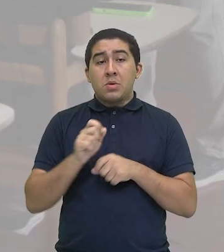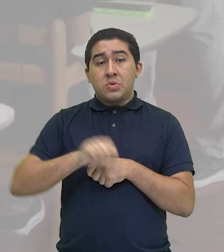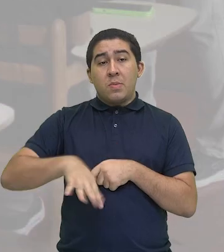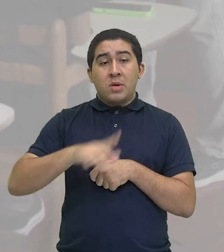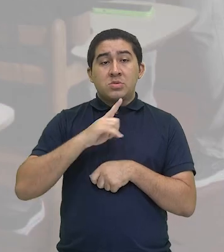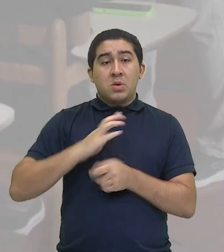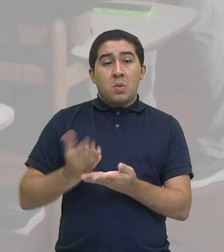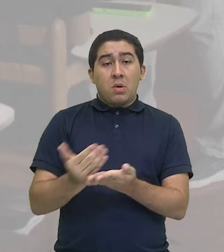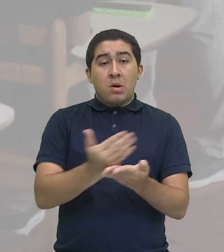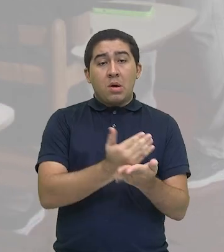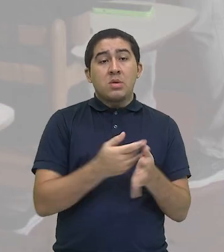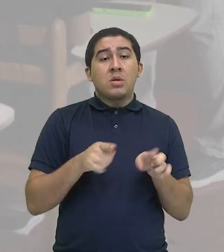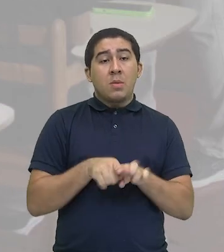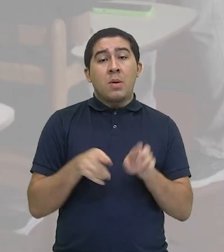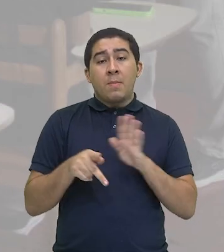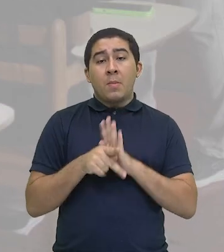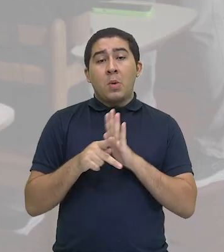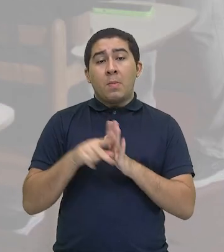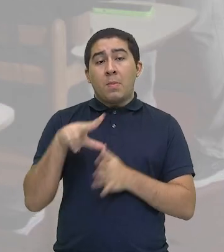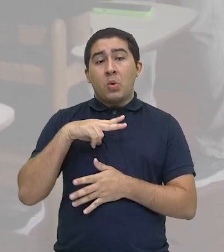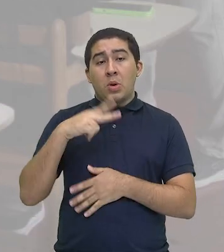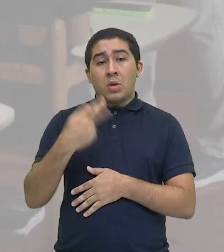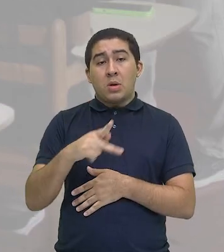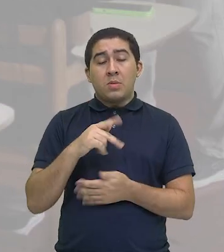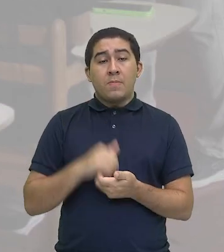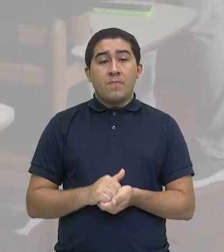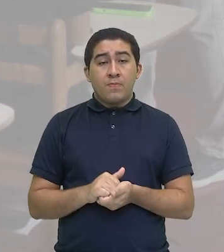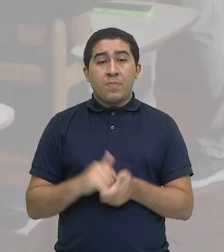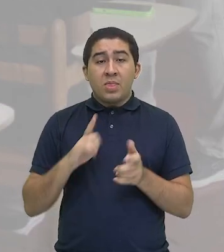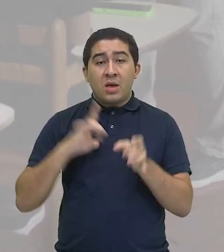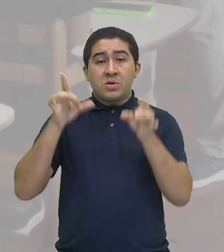de coleta específicos para